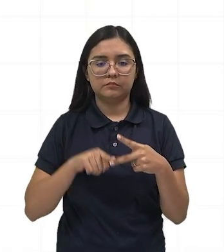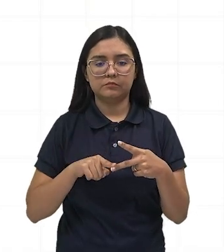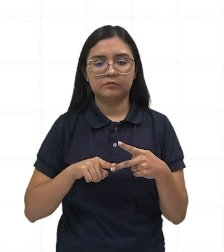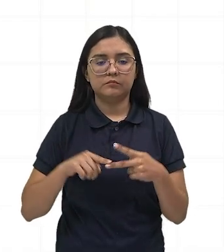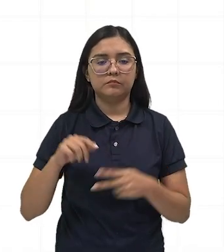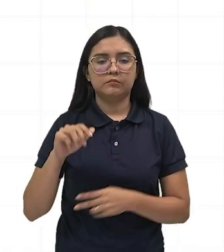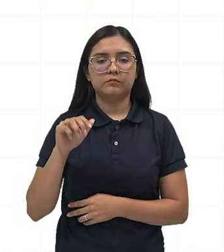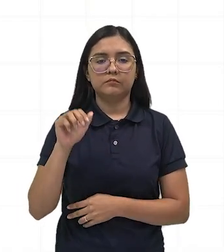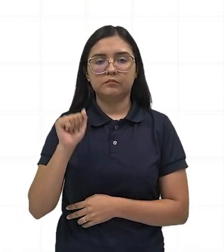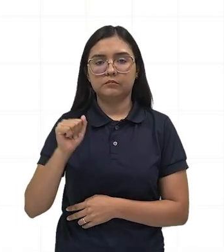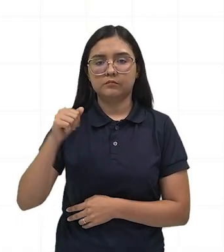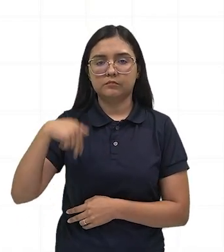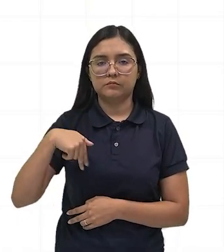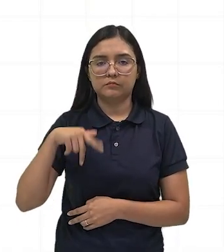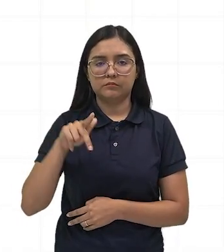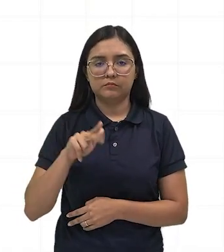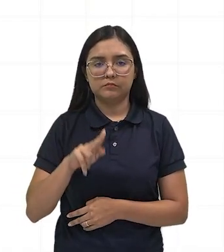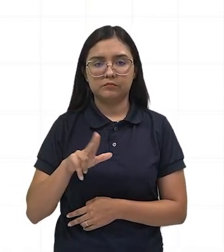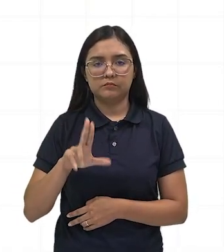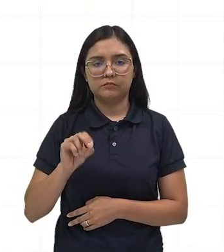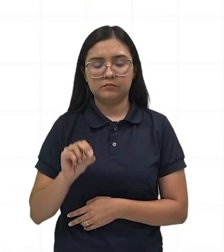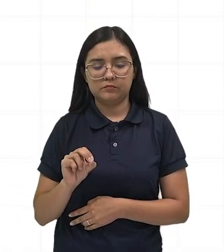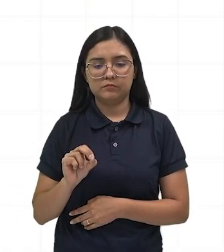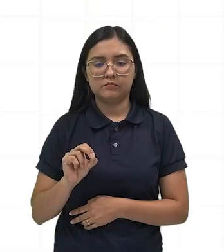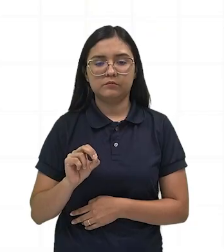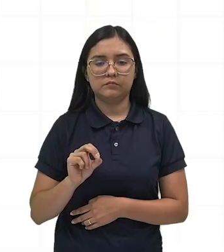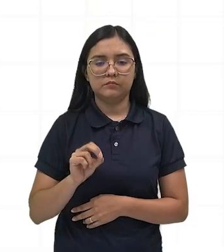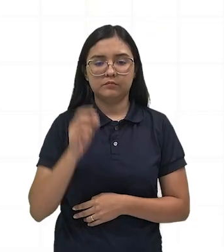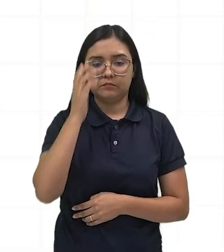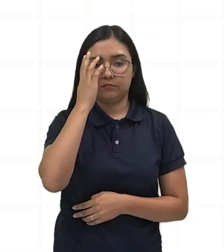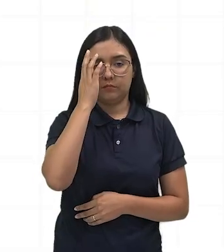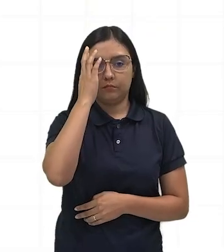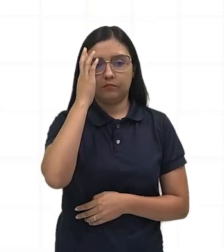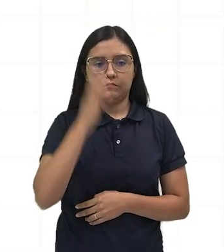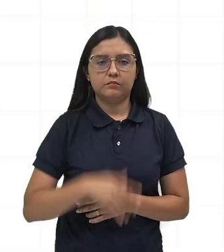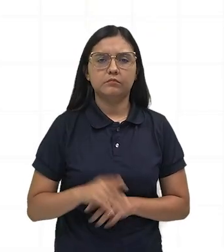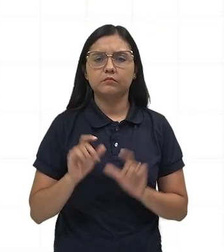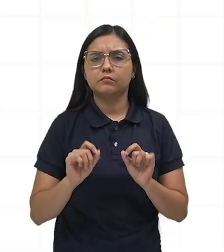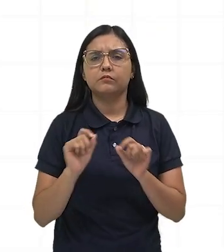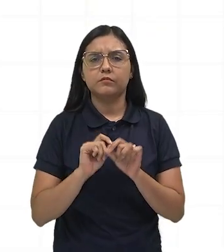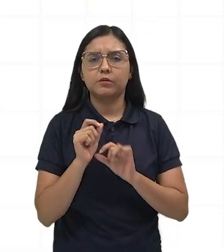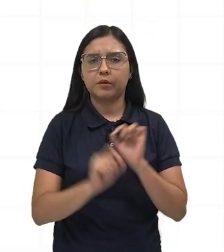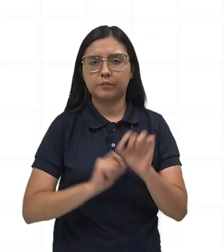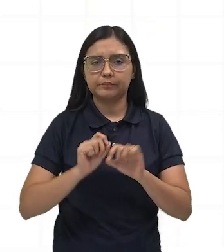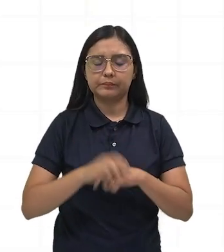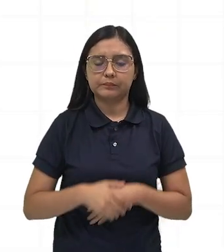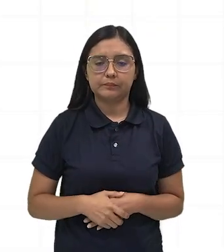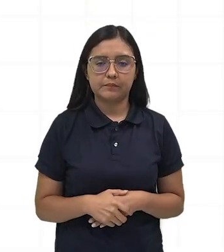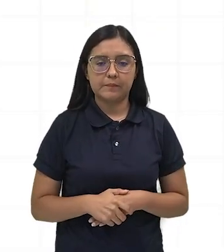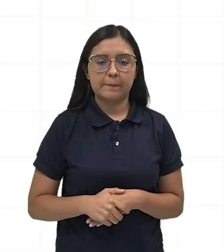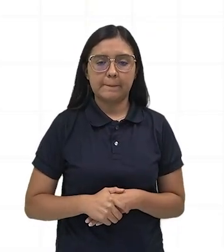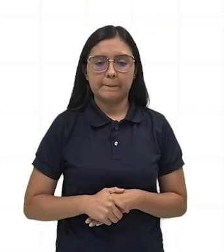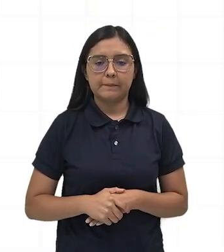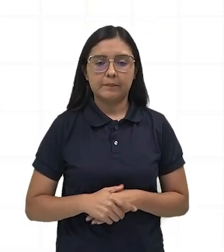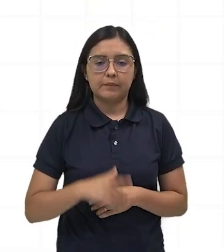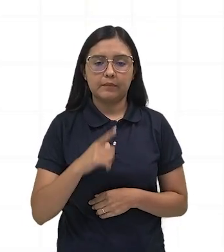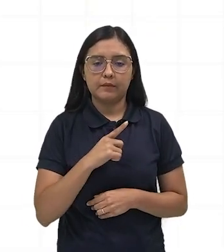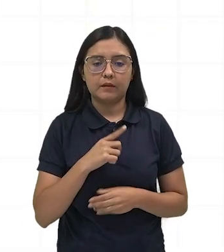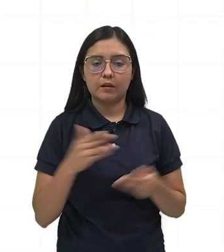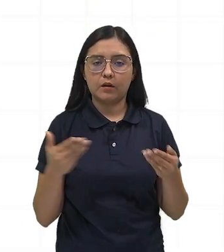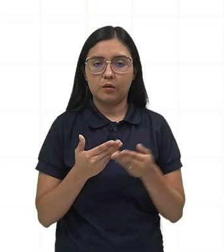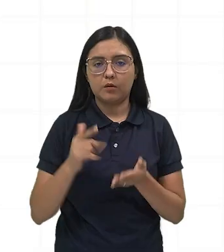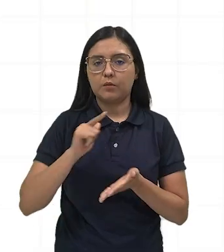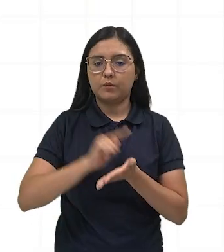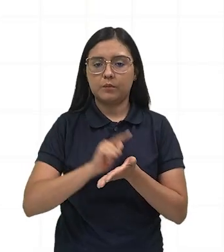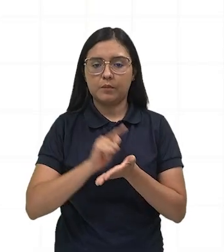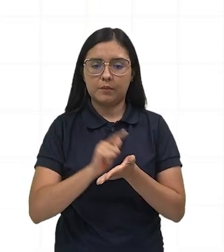o nosso ângulo, ok? E aí o que a gente vai fazer? A gente vai dobrar, né?